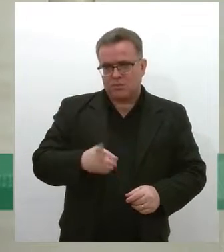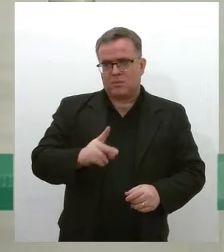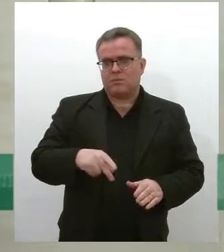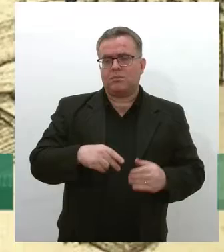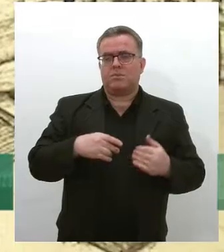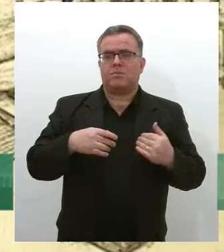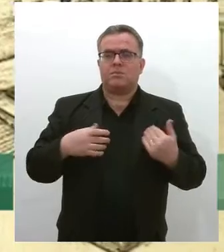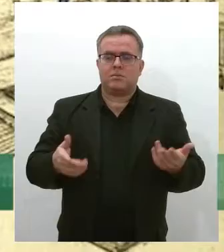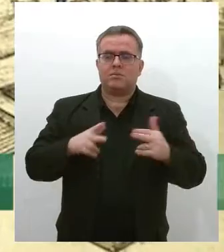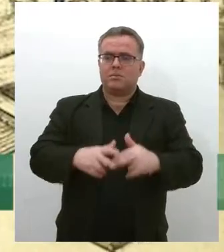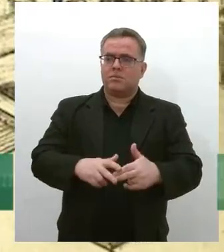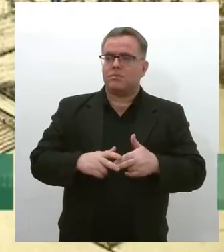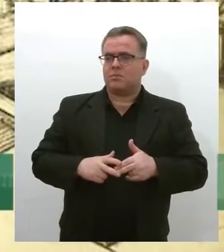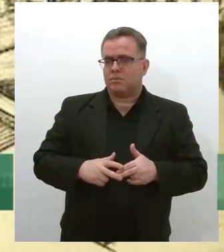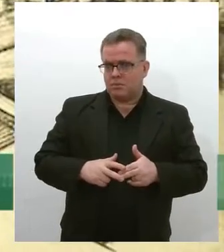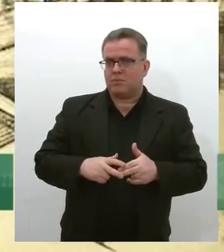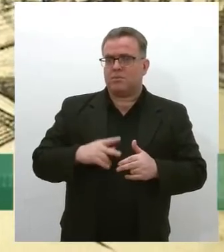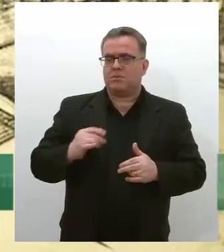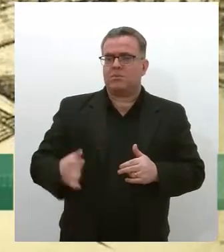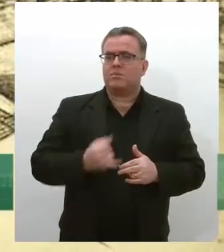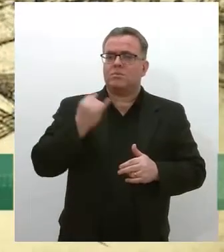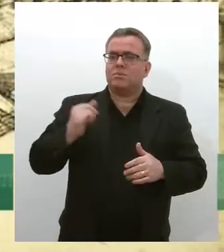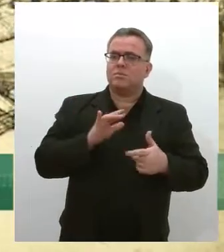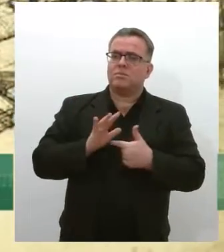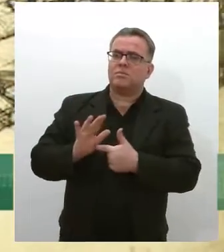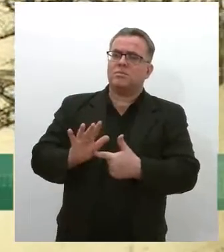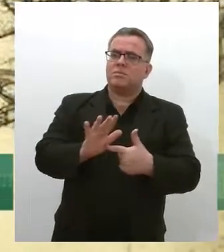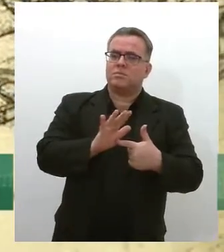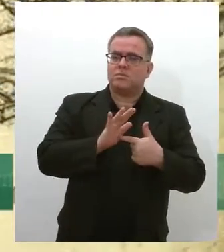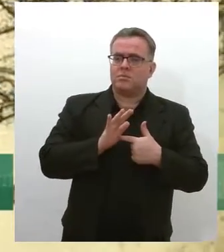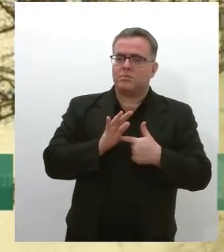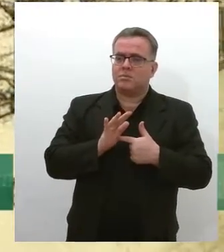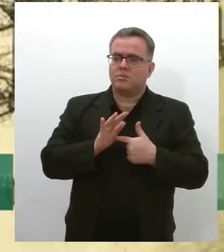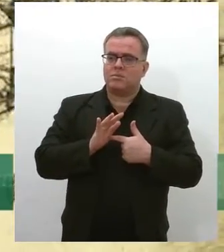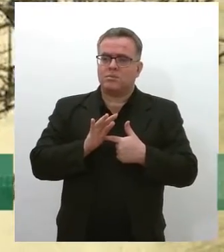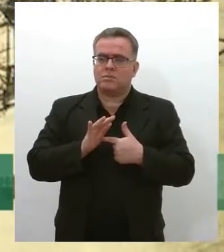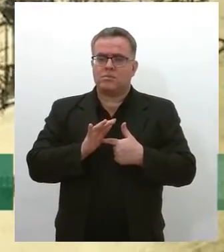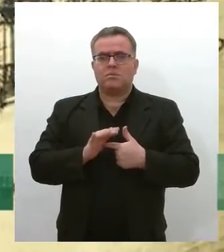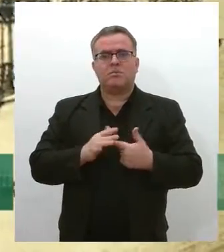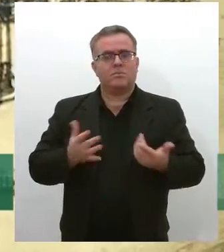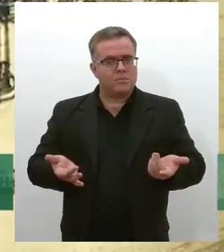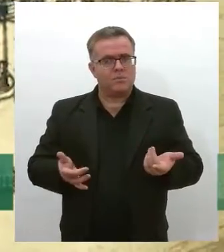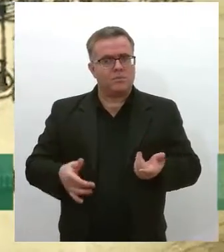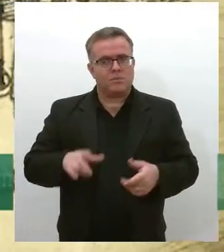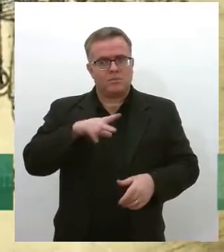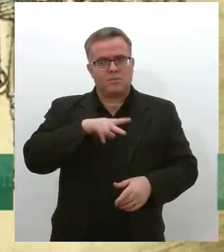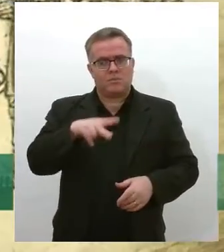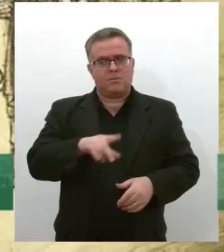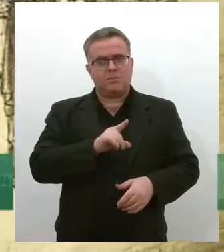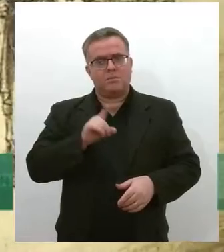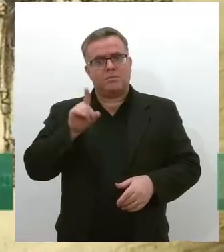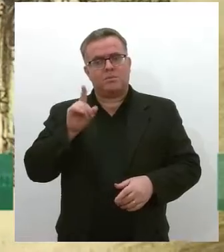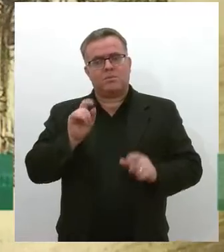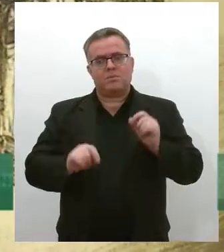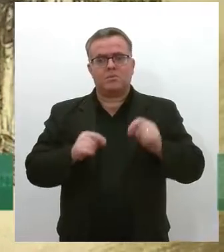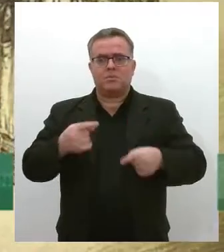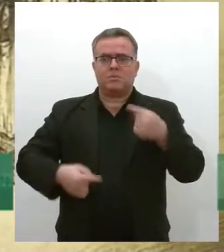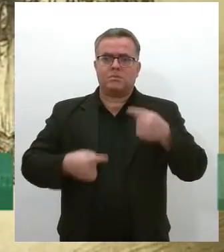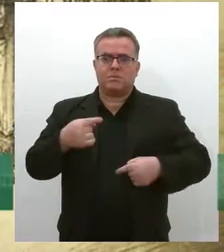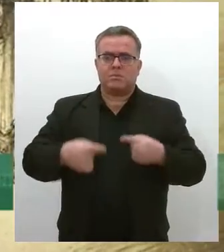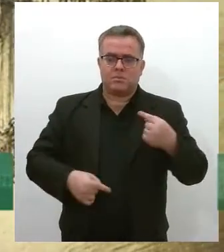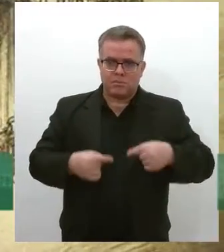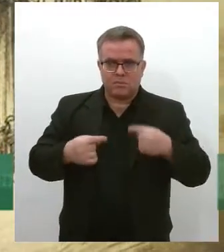é importante pontuar que, enquanto parte do Reino de Portugal, naquela época, os debates parlamentares que influenciam